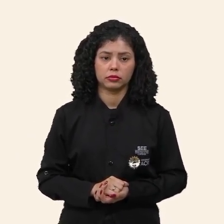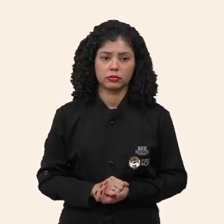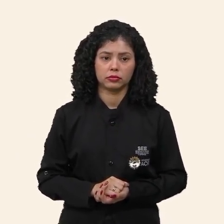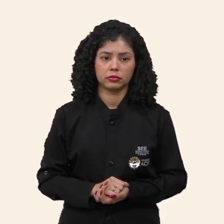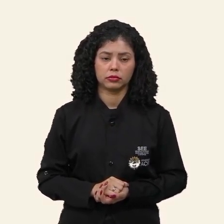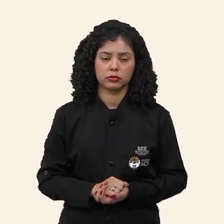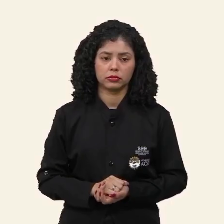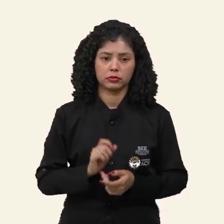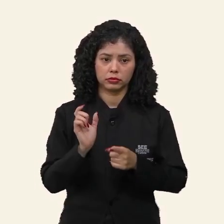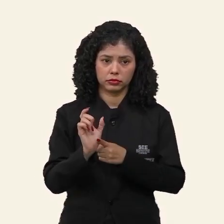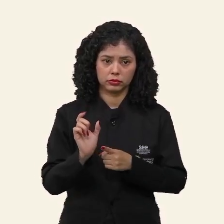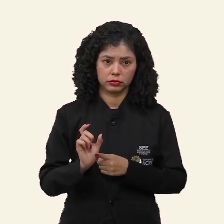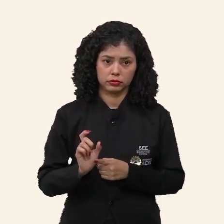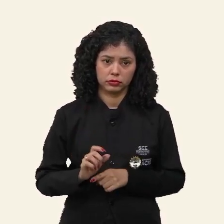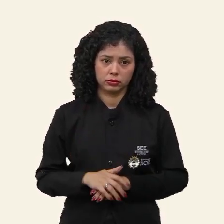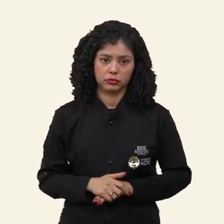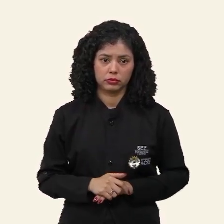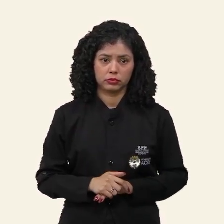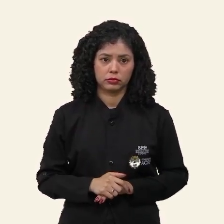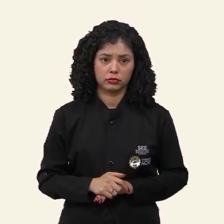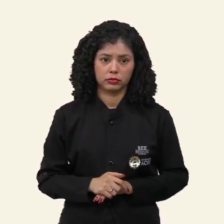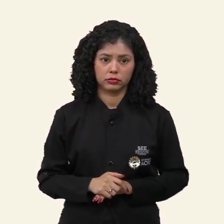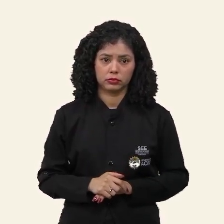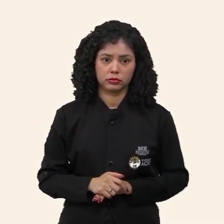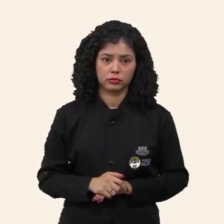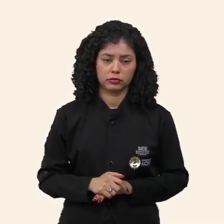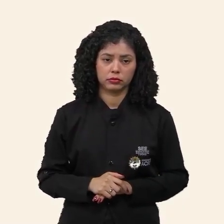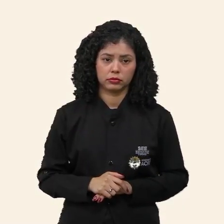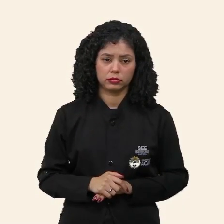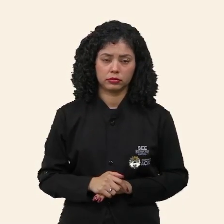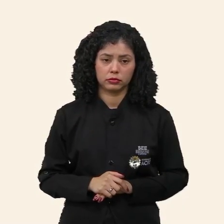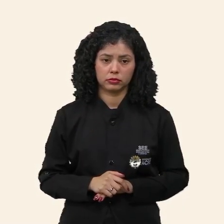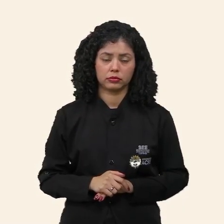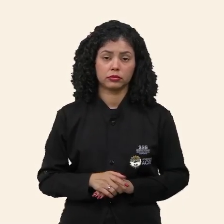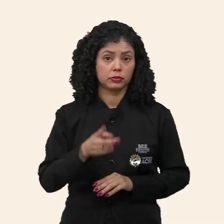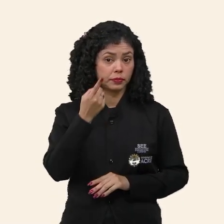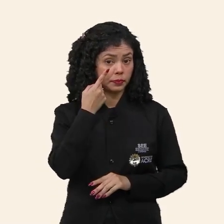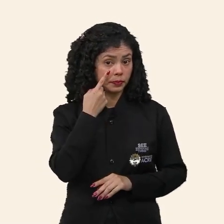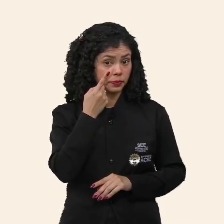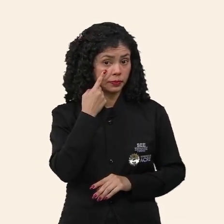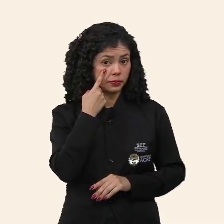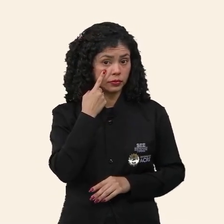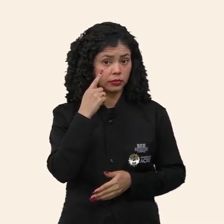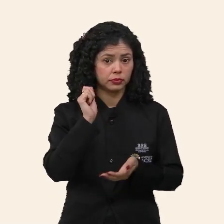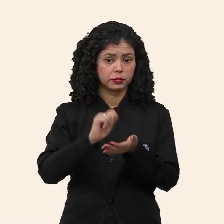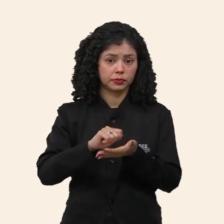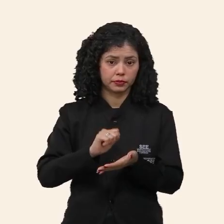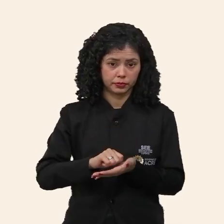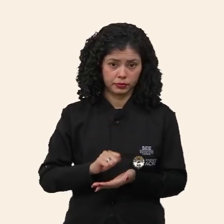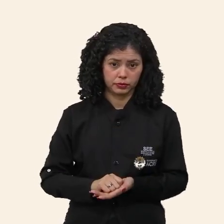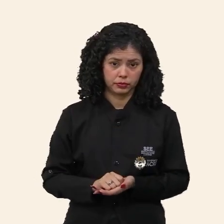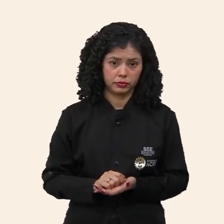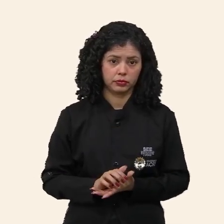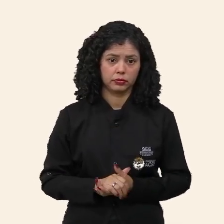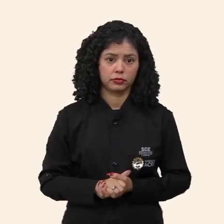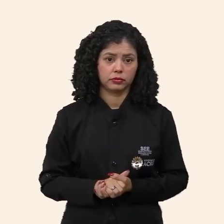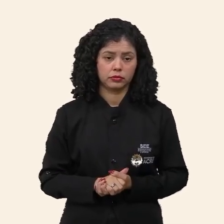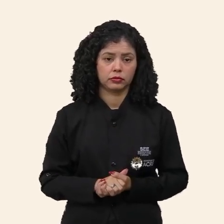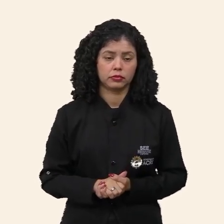a palavrinha-chave, ó. Observa e descreve. Quando nós pensamos em descreve, estamos pensando em o